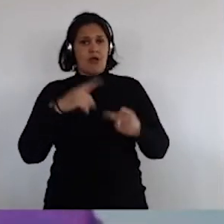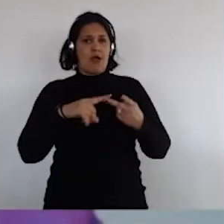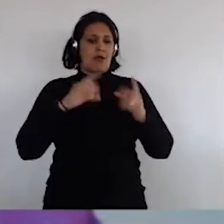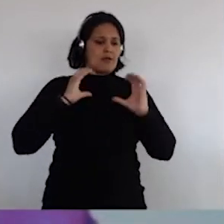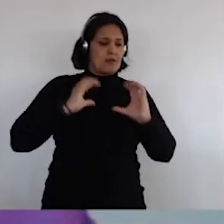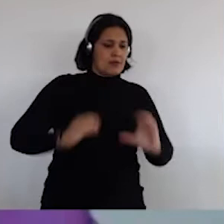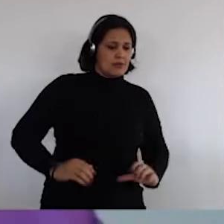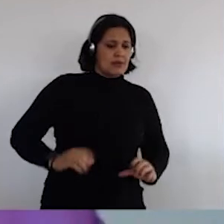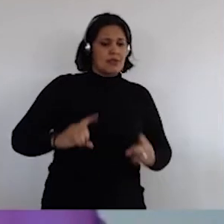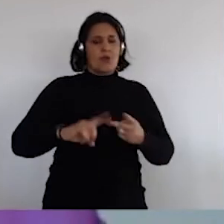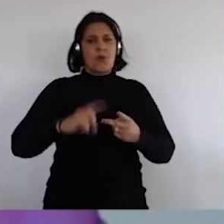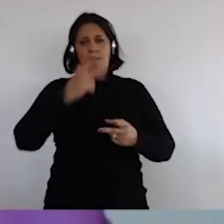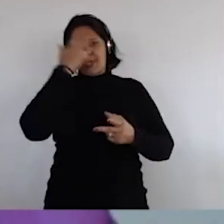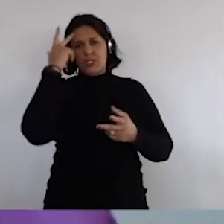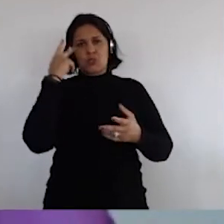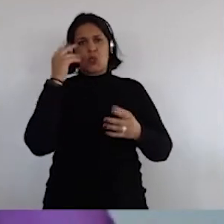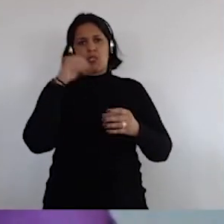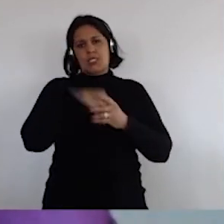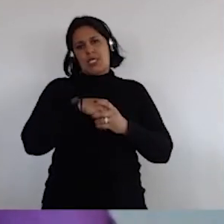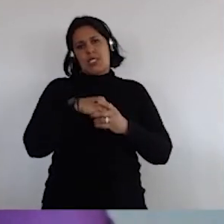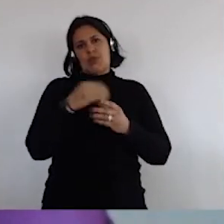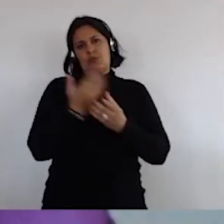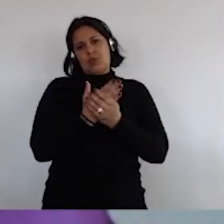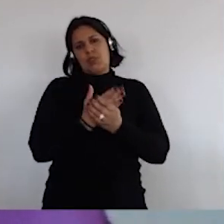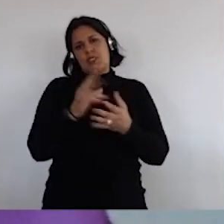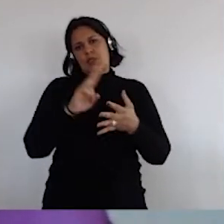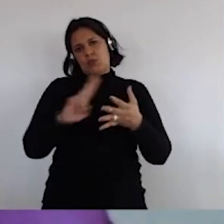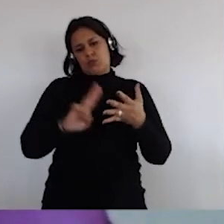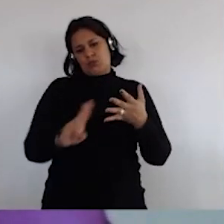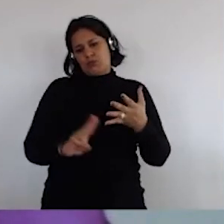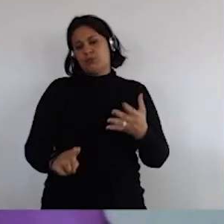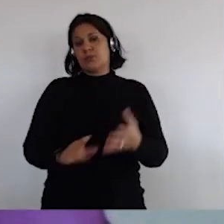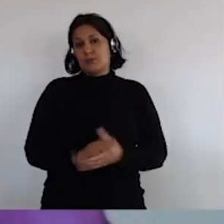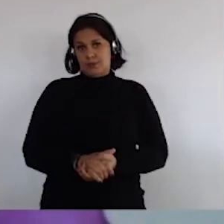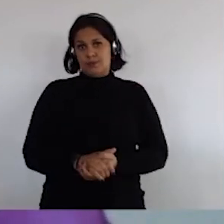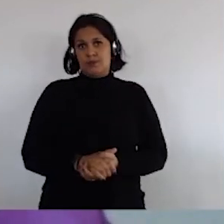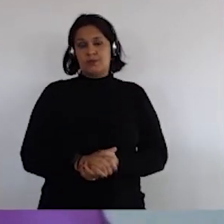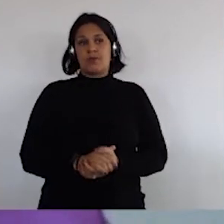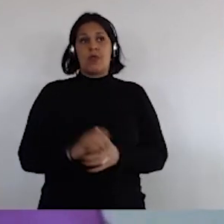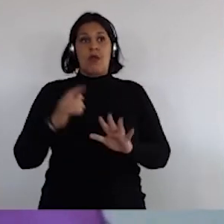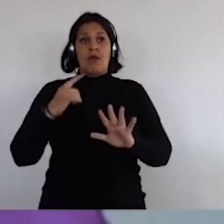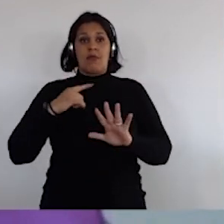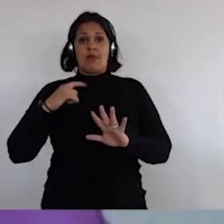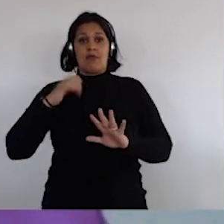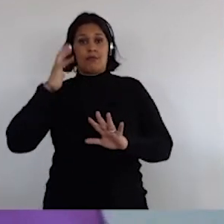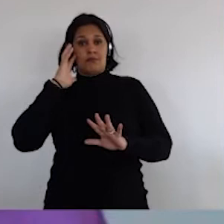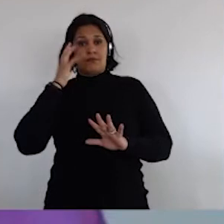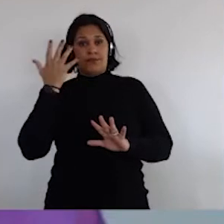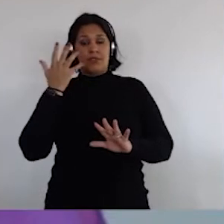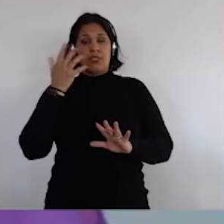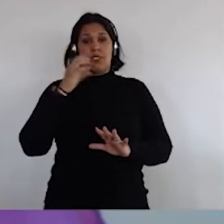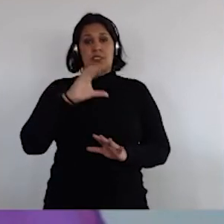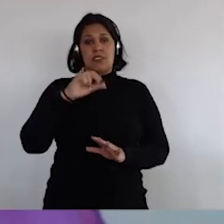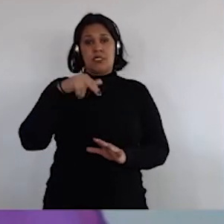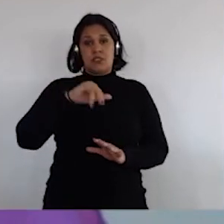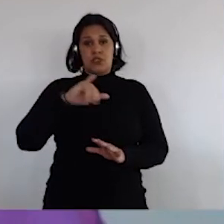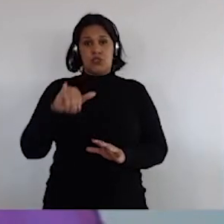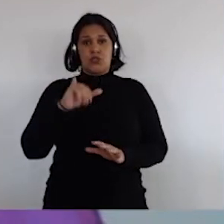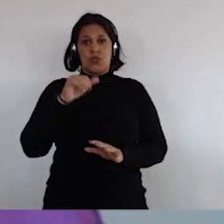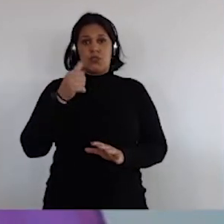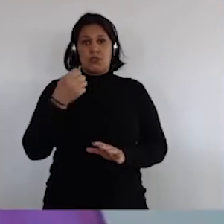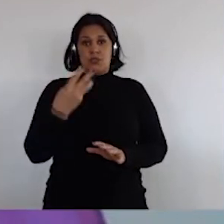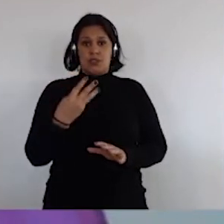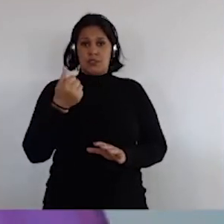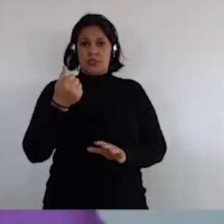por partes no processo. Após a resolução CNJ, número 314,